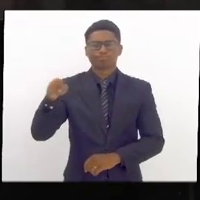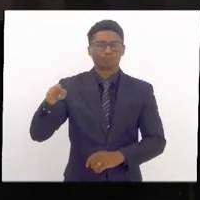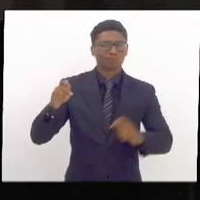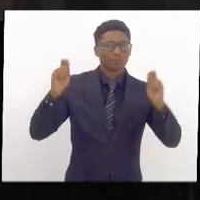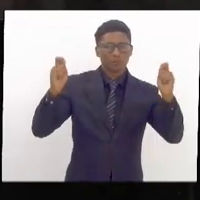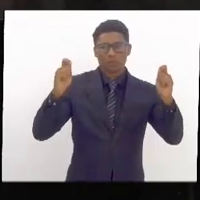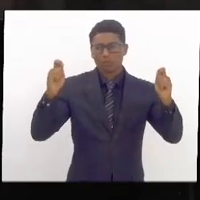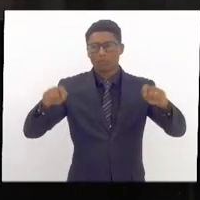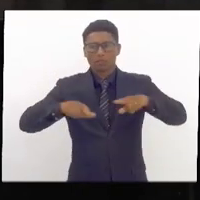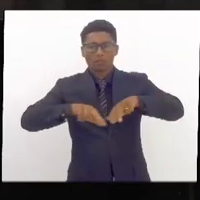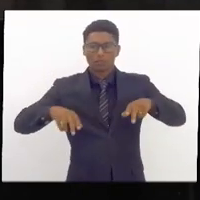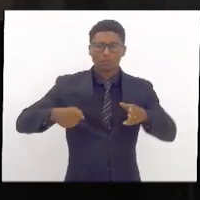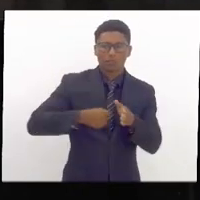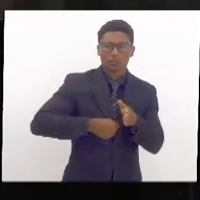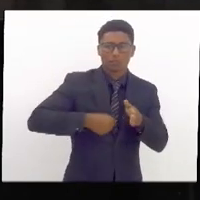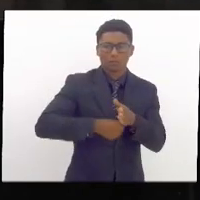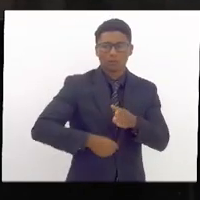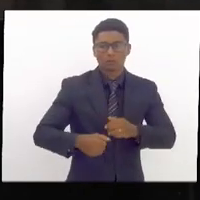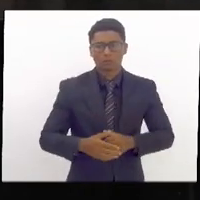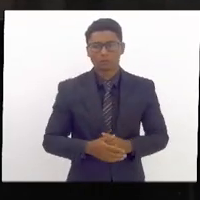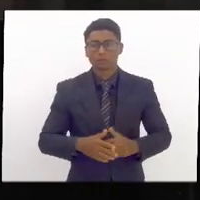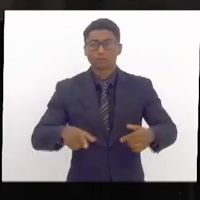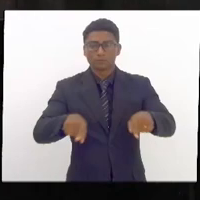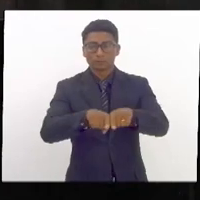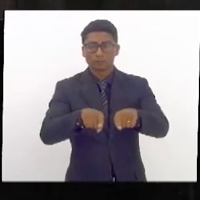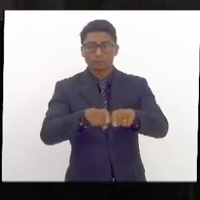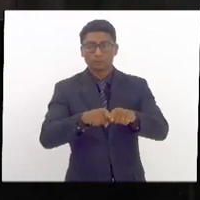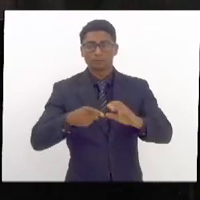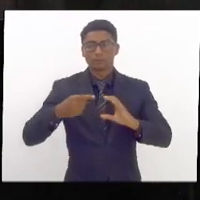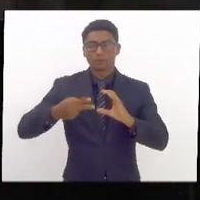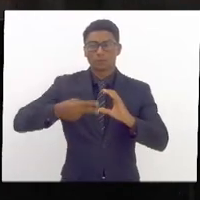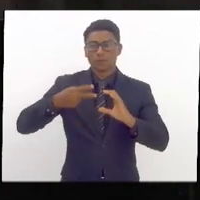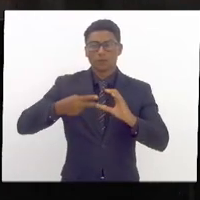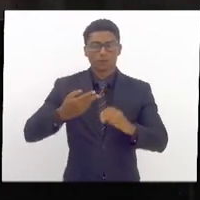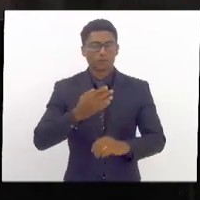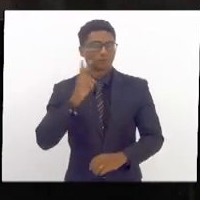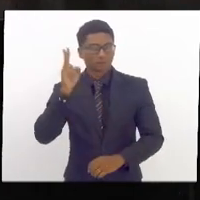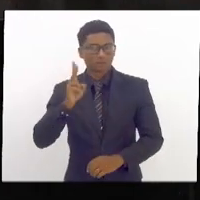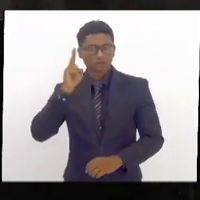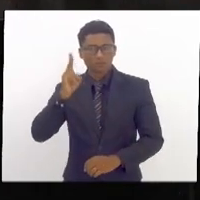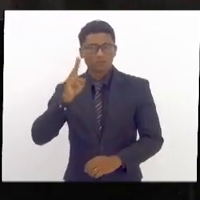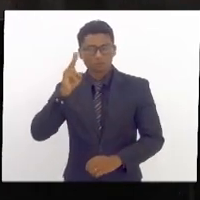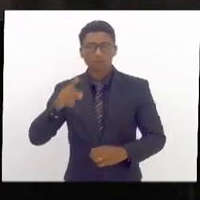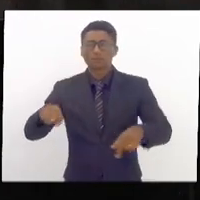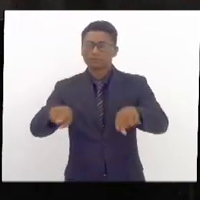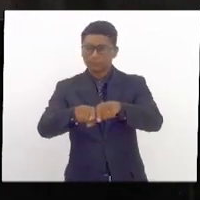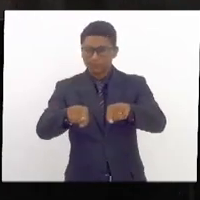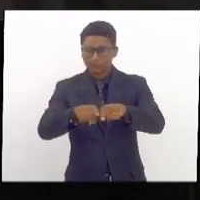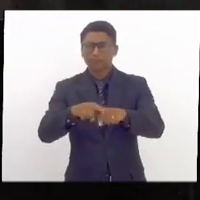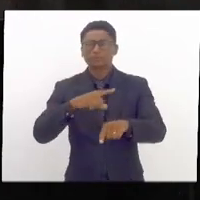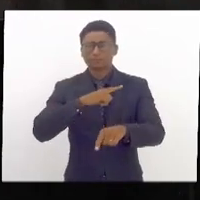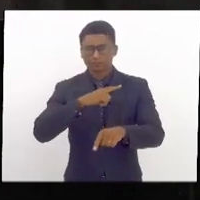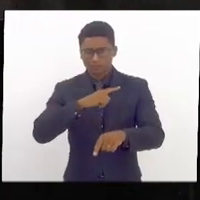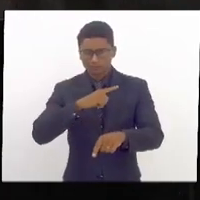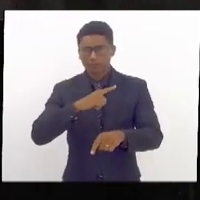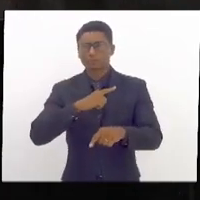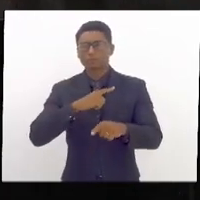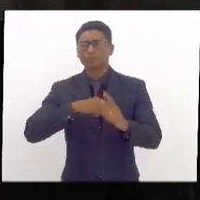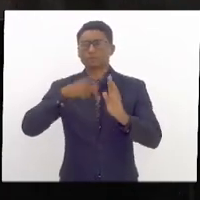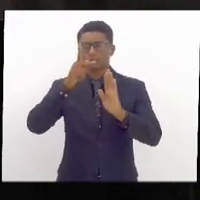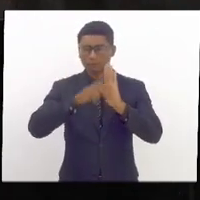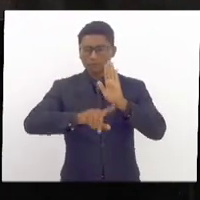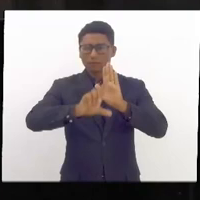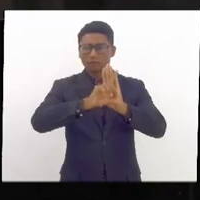que também lá na Câmara de Vereadores surgiu exatamente um projeto de aposentadoria